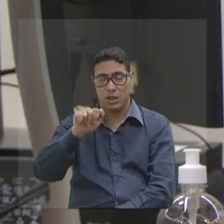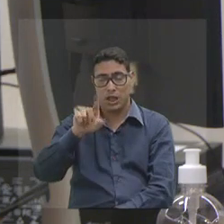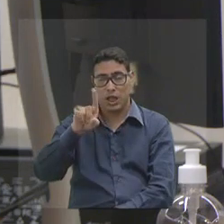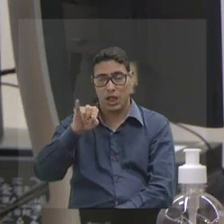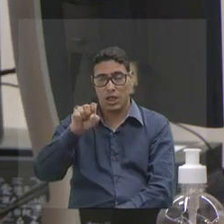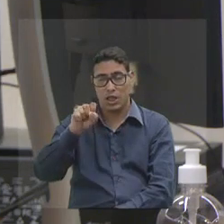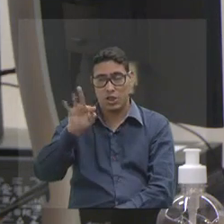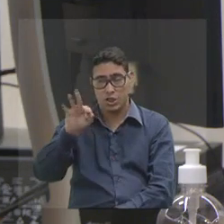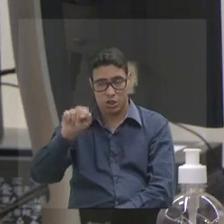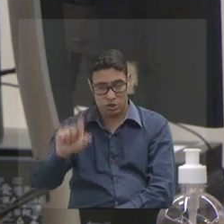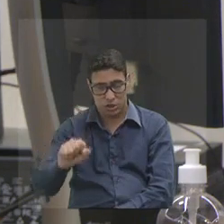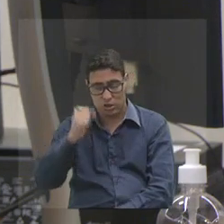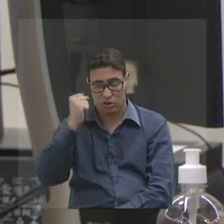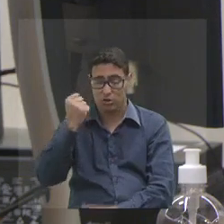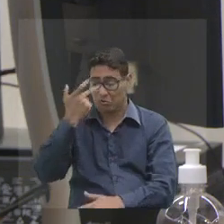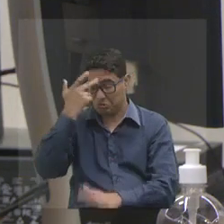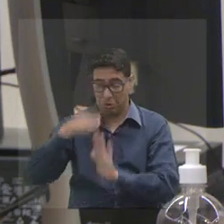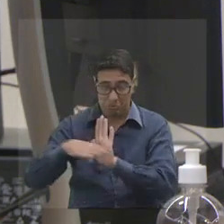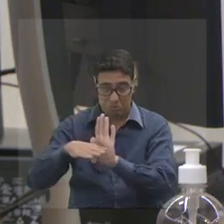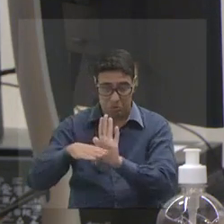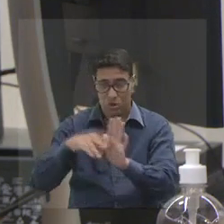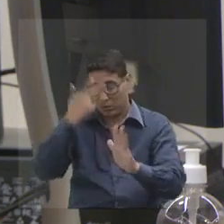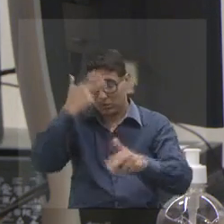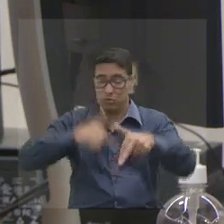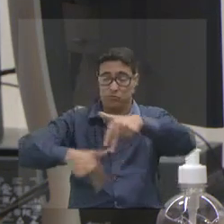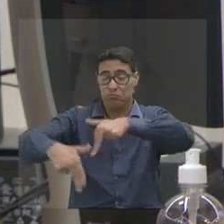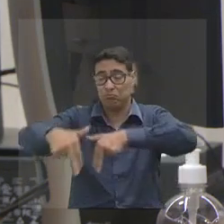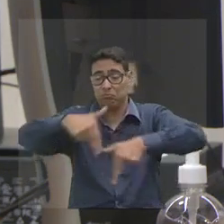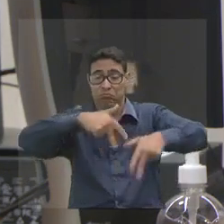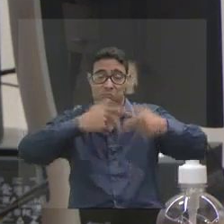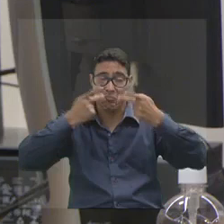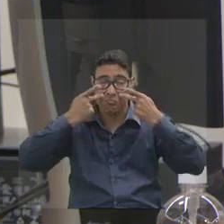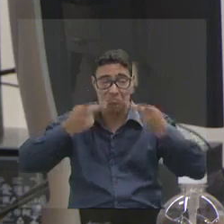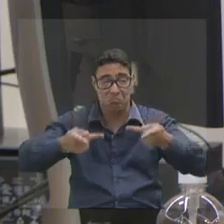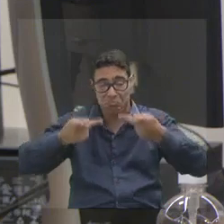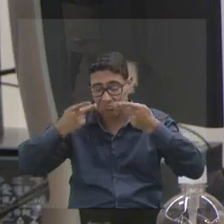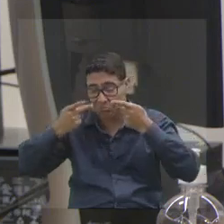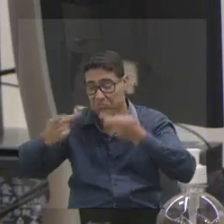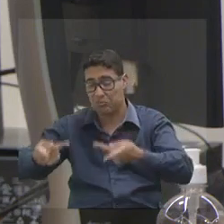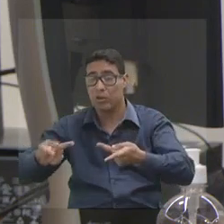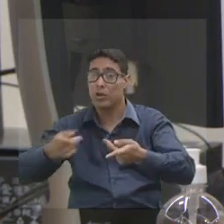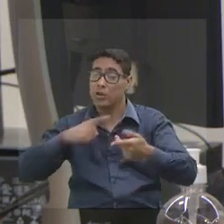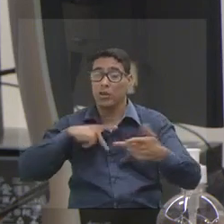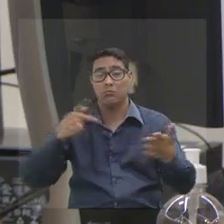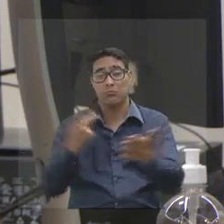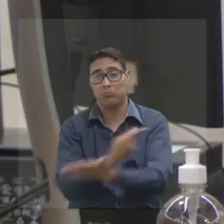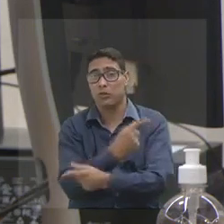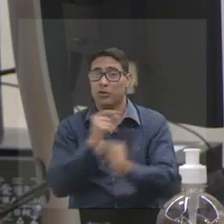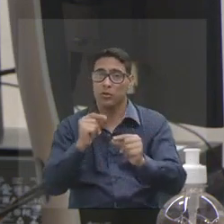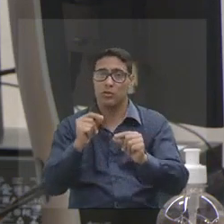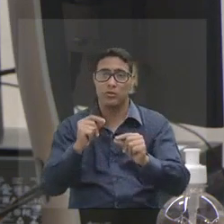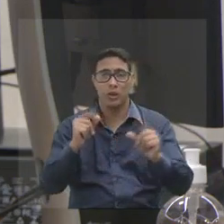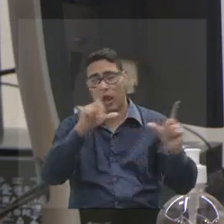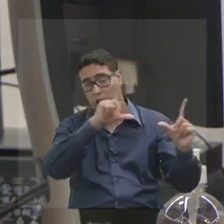aos visitantes e aos transeuntes dos parques o que tem contribuído né para diminuir a população frequente aos